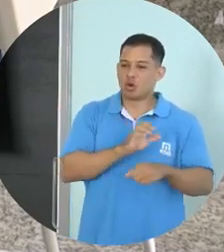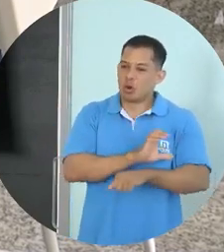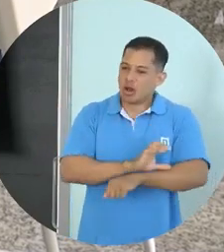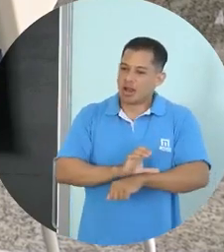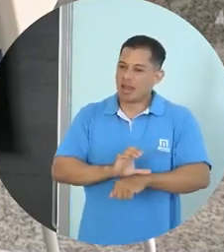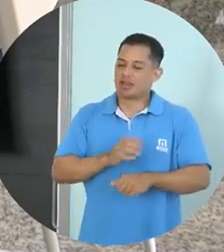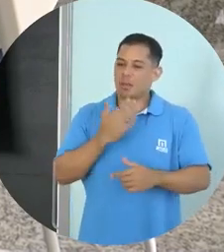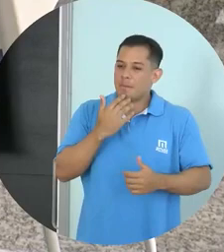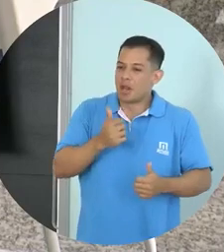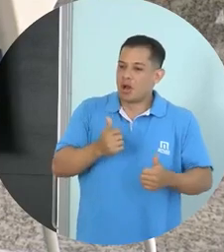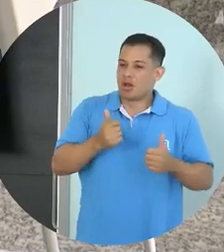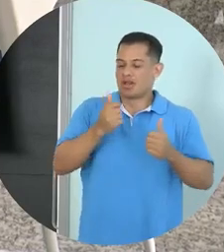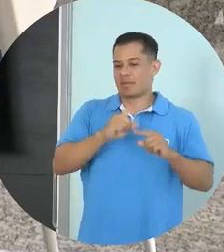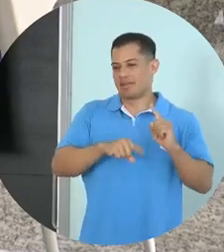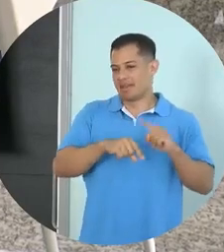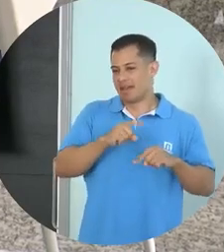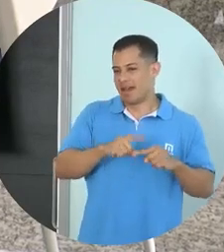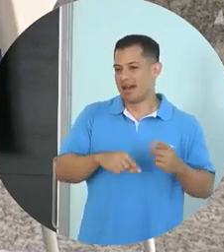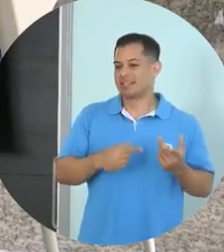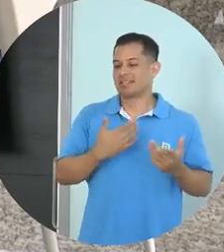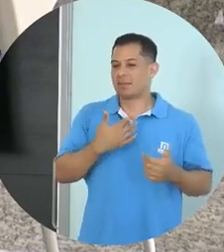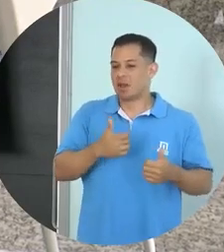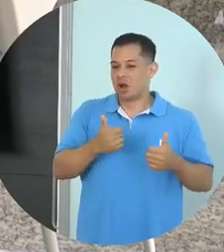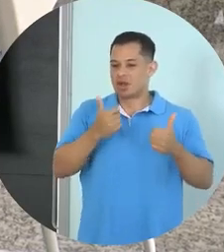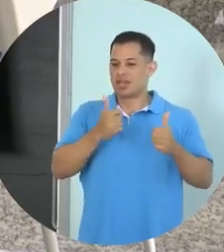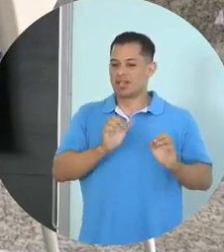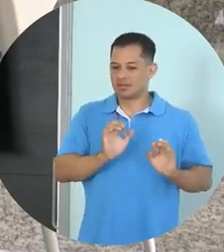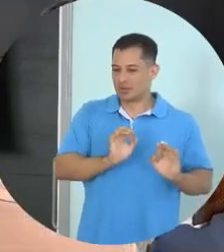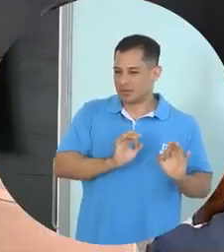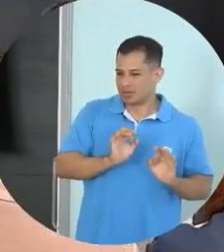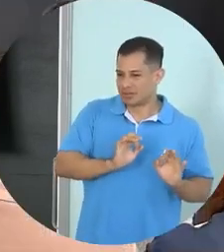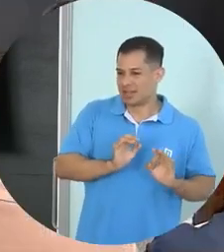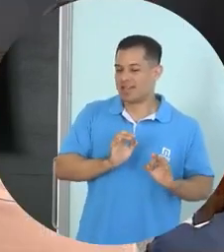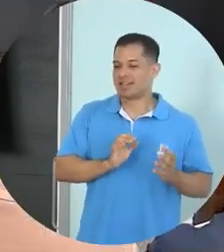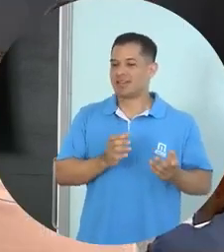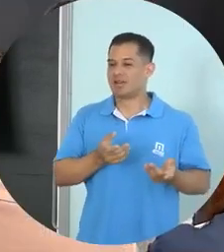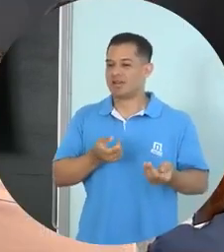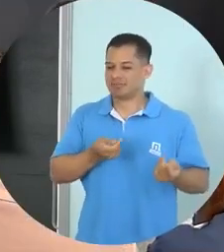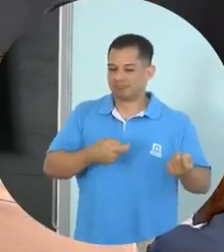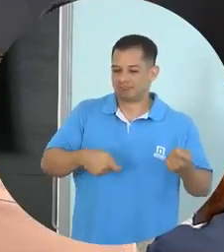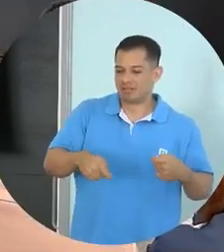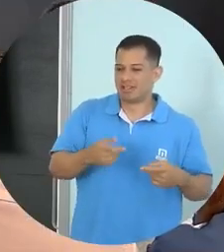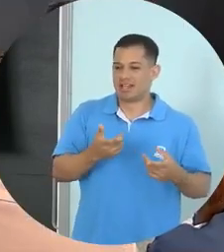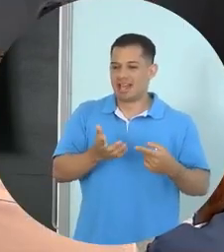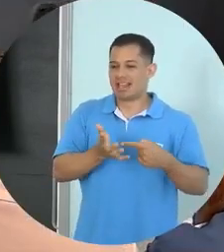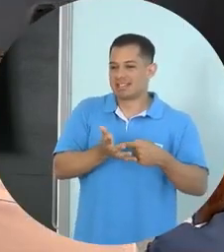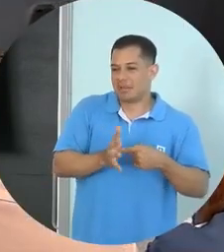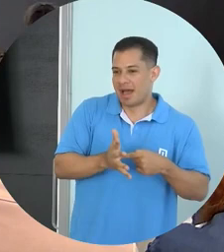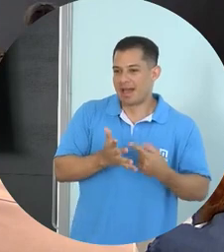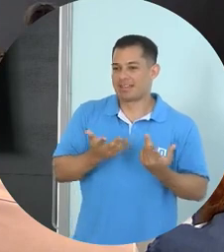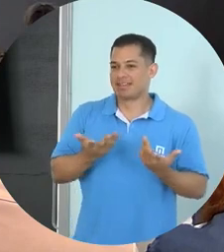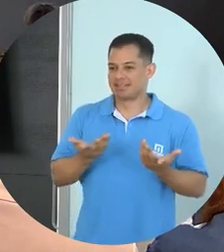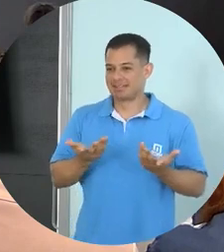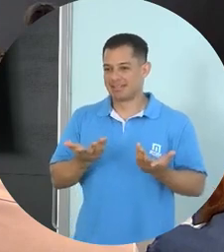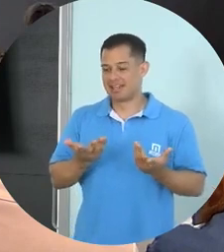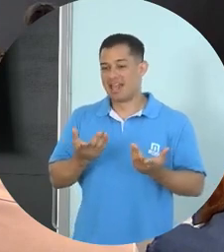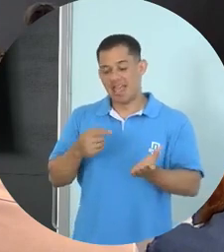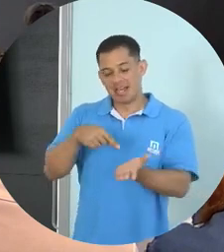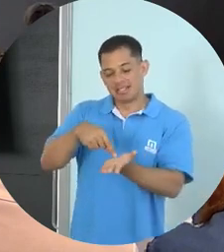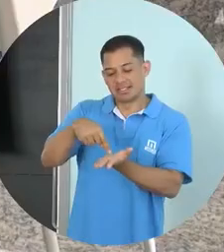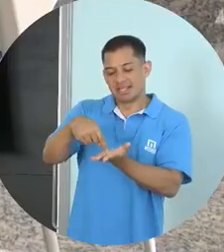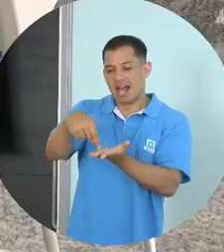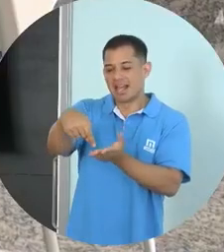de materiais, né? De procedimento executivo, né? Dos procedimentos de gestão das máquinas. É uma estaca que